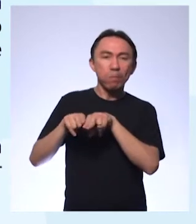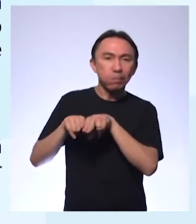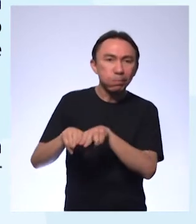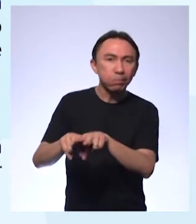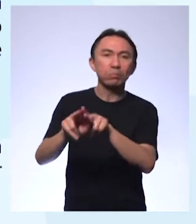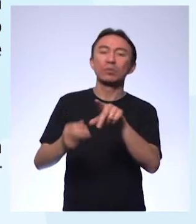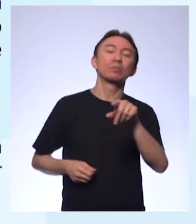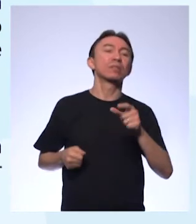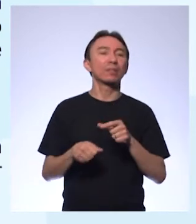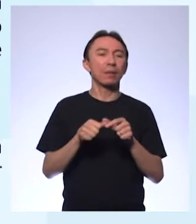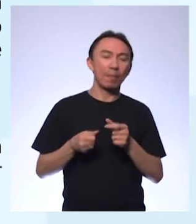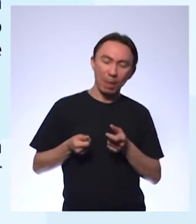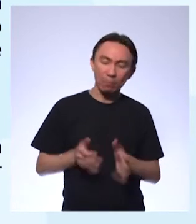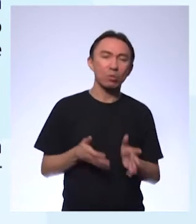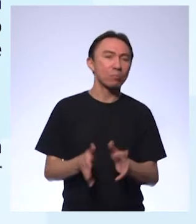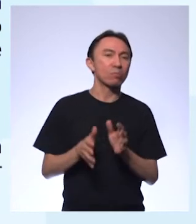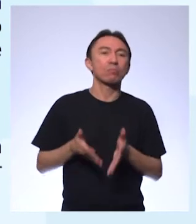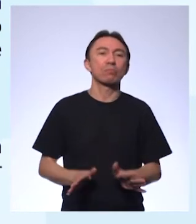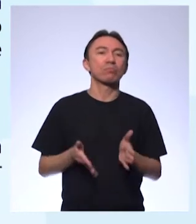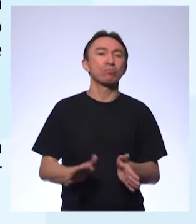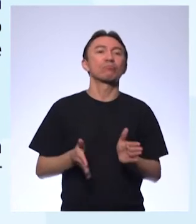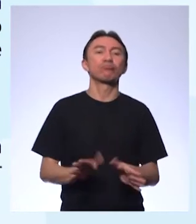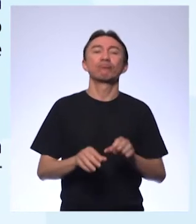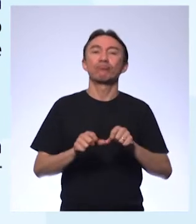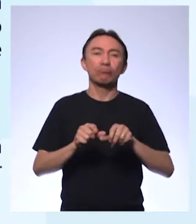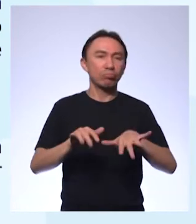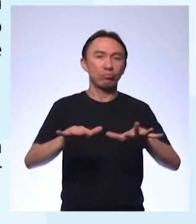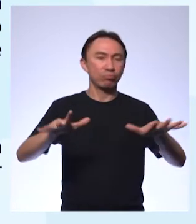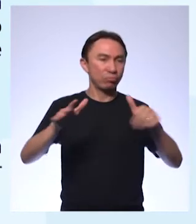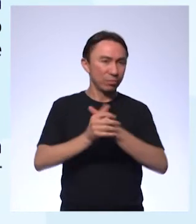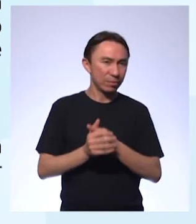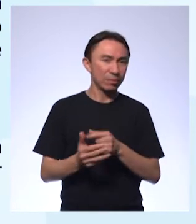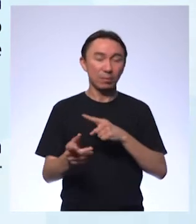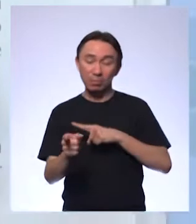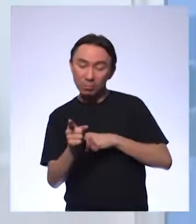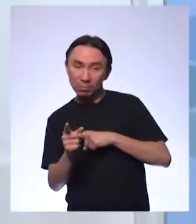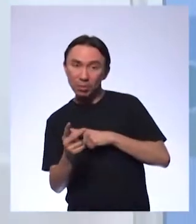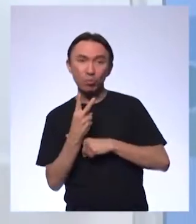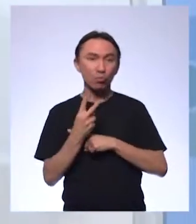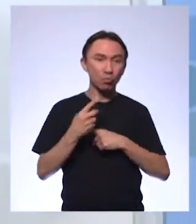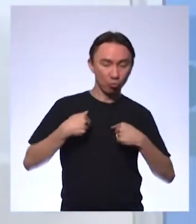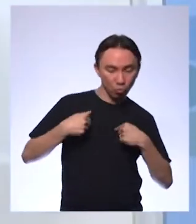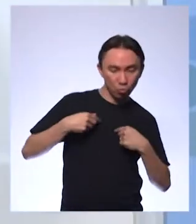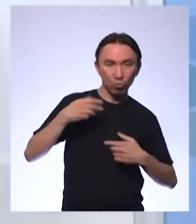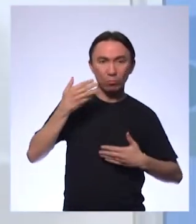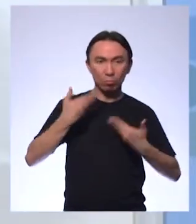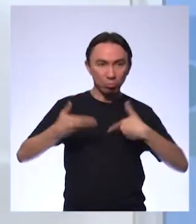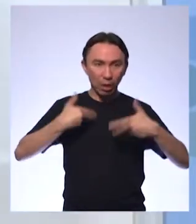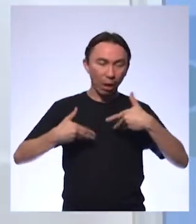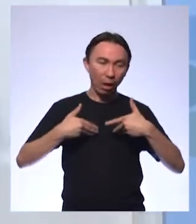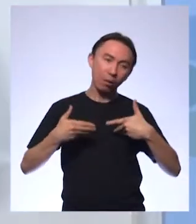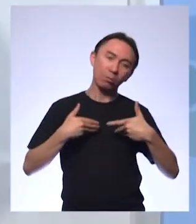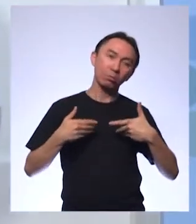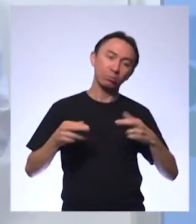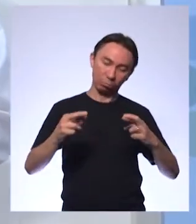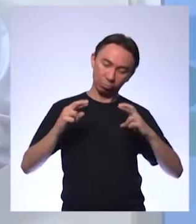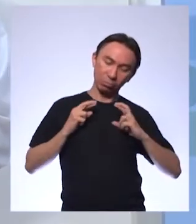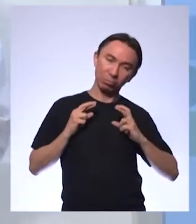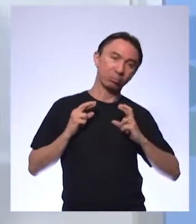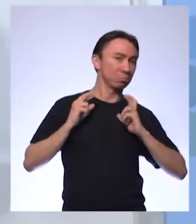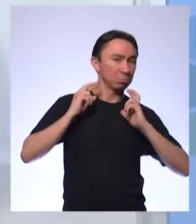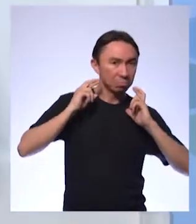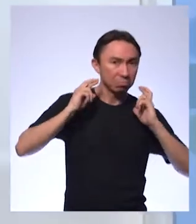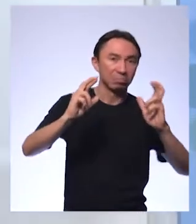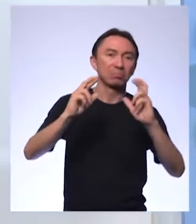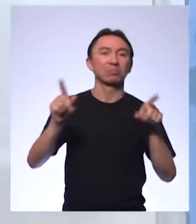identificar e propor atitudes de autocuidado e respeito a si e ao outro. Então aí